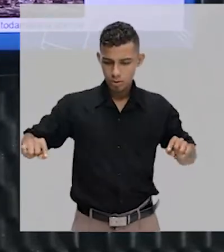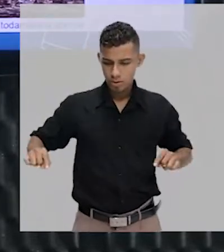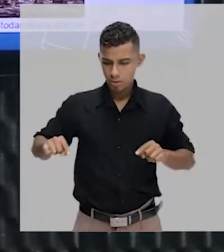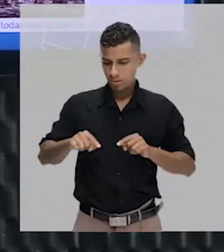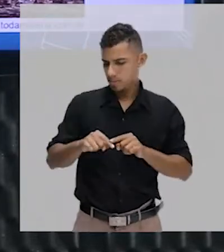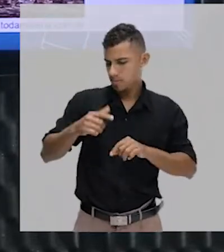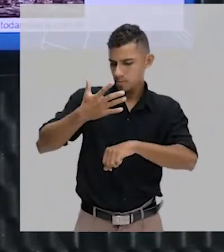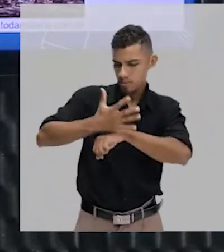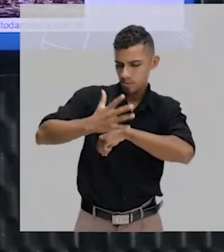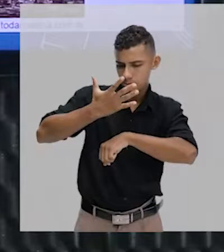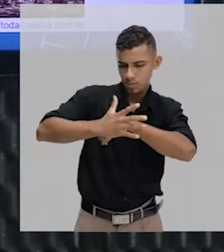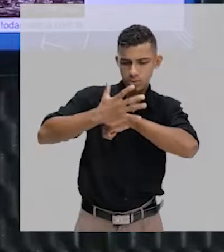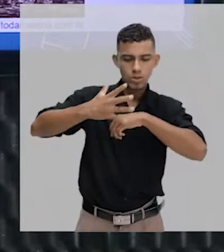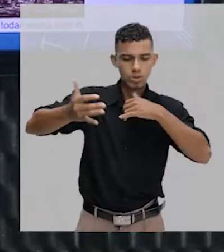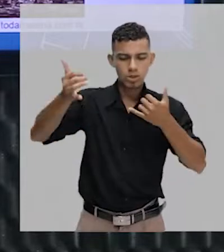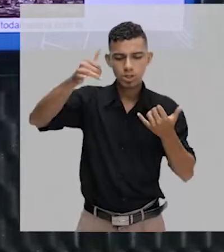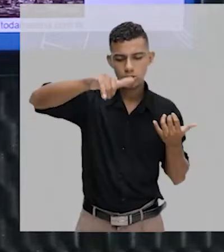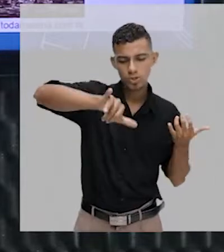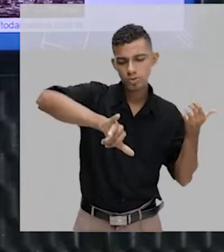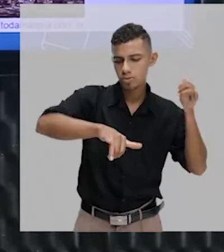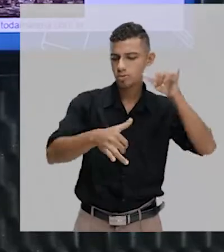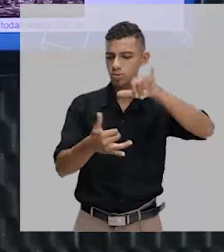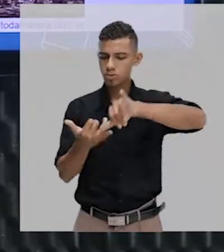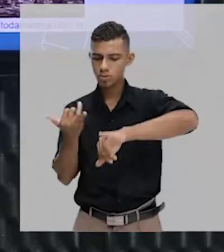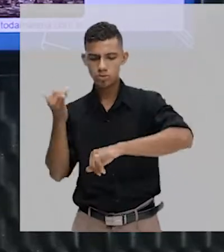e ali começaram a fazer diversos